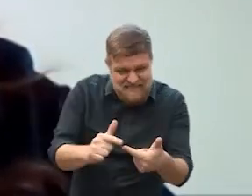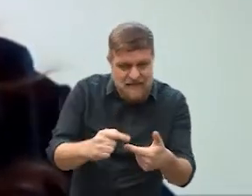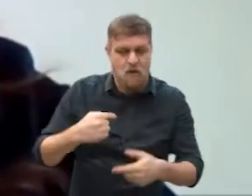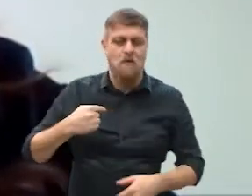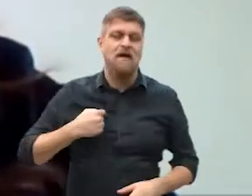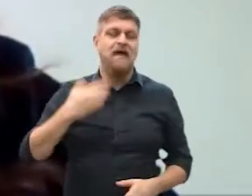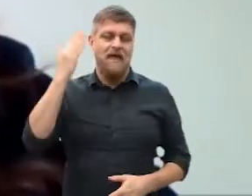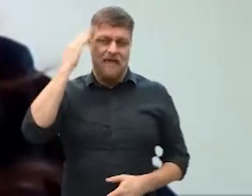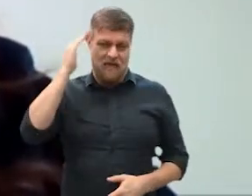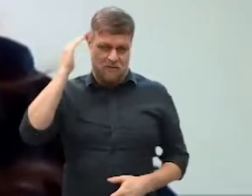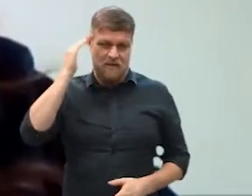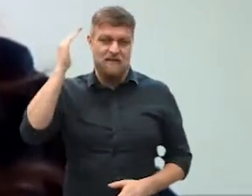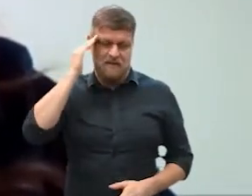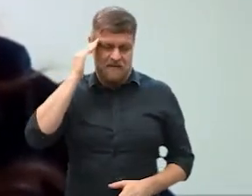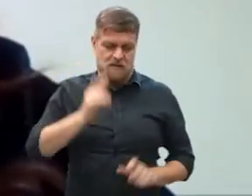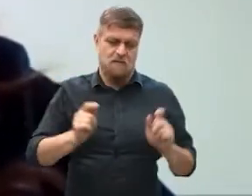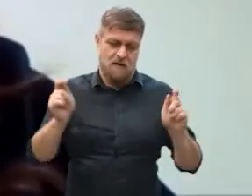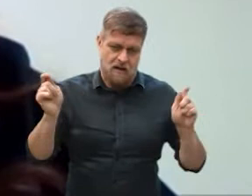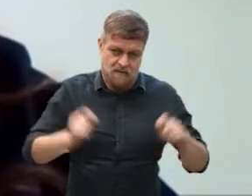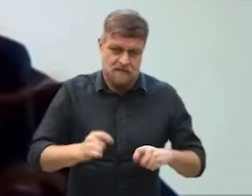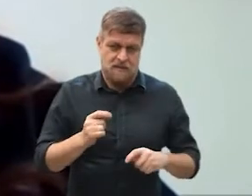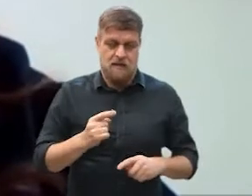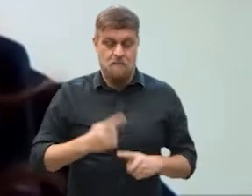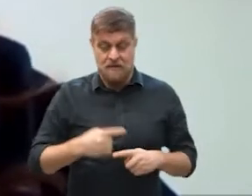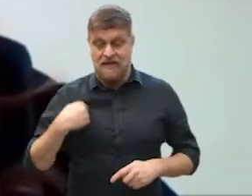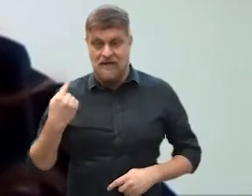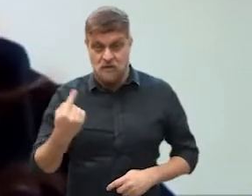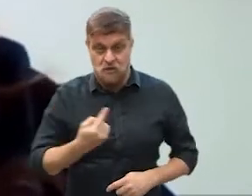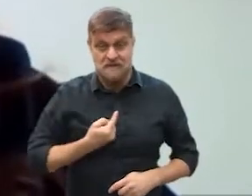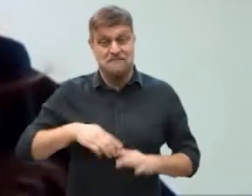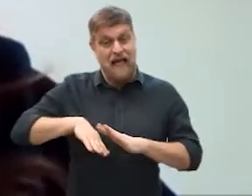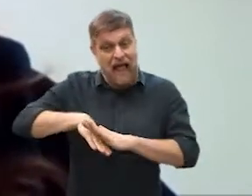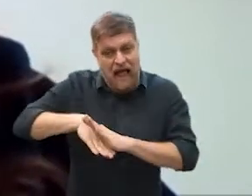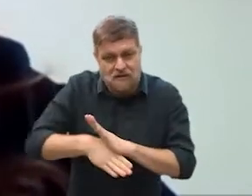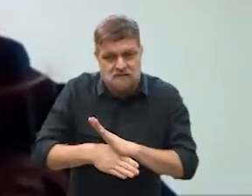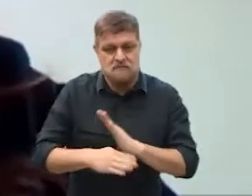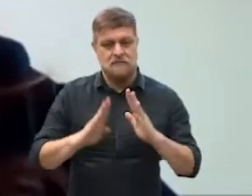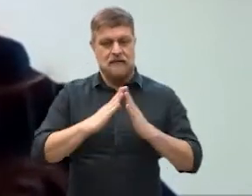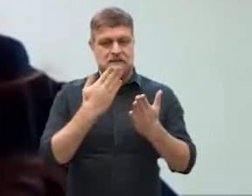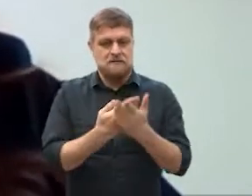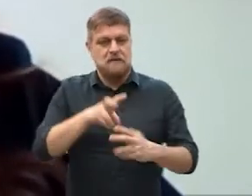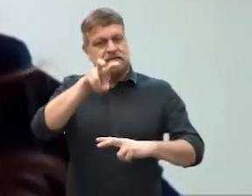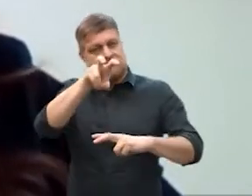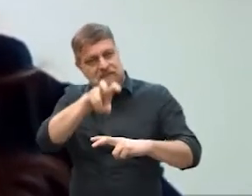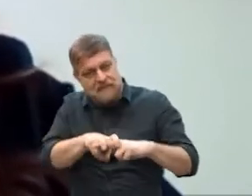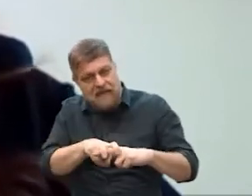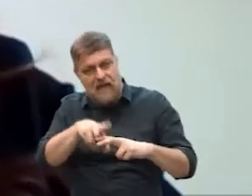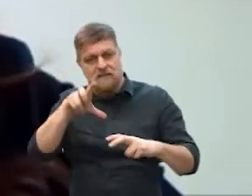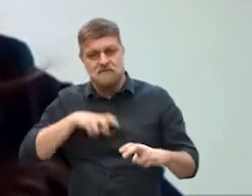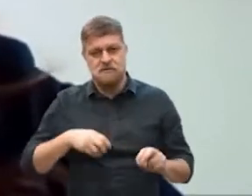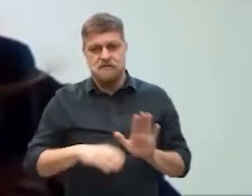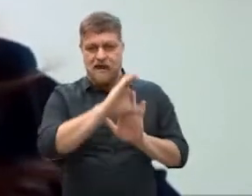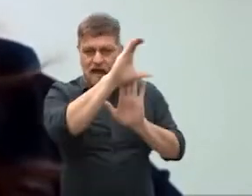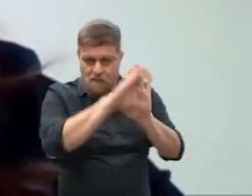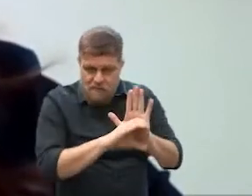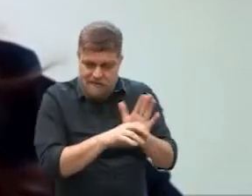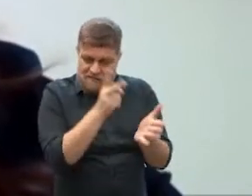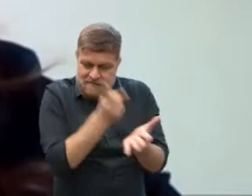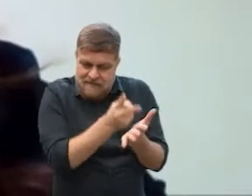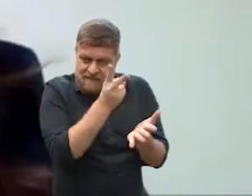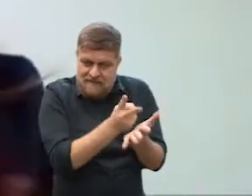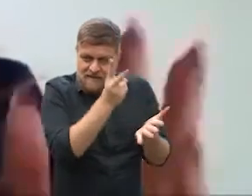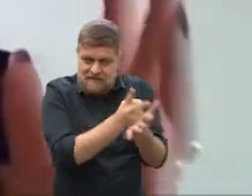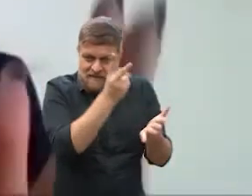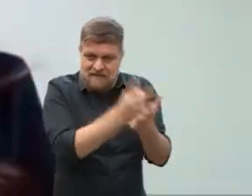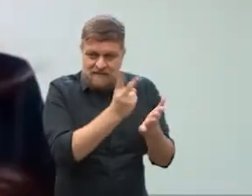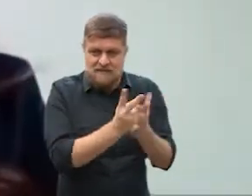né? A gente consegue entender isso, como fomos educadas e educados com um currículo fixo, com